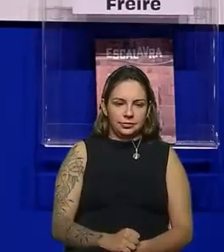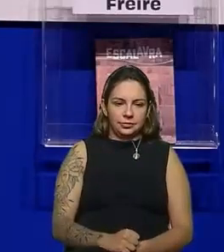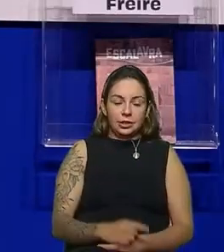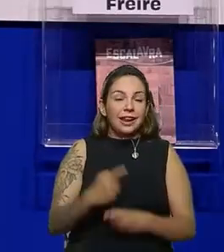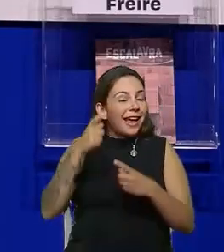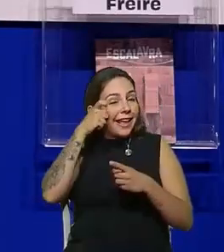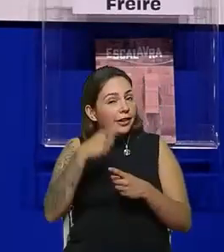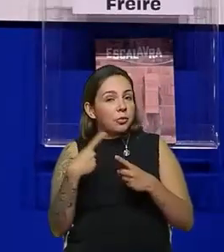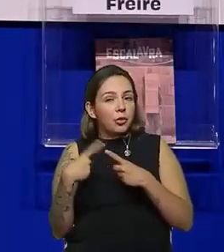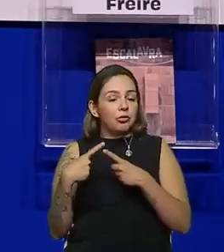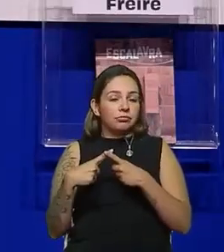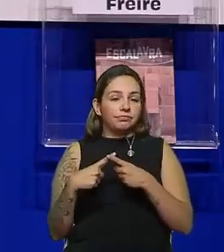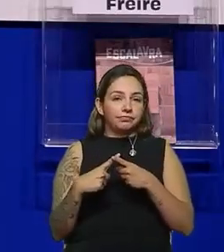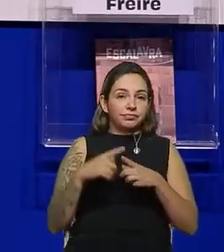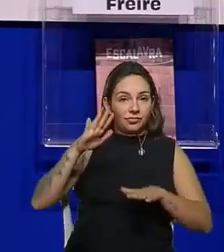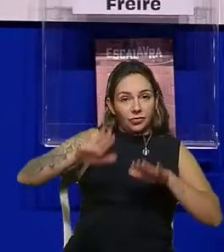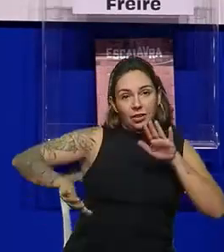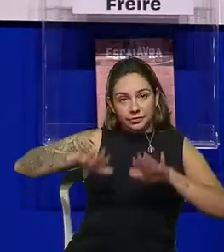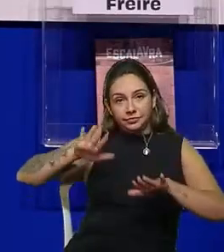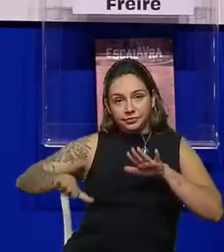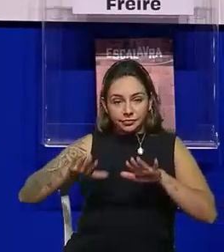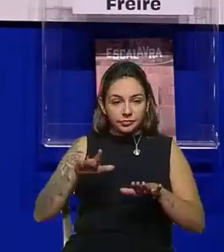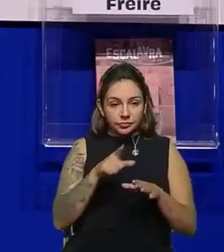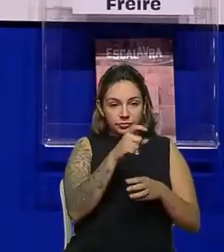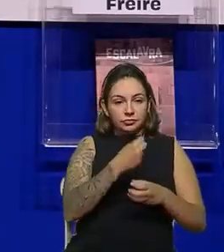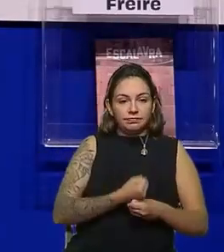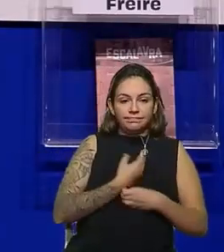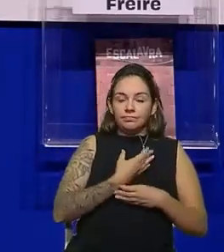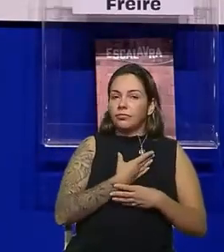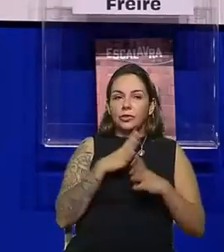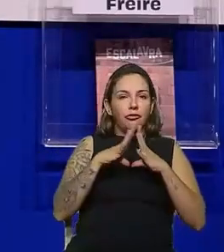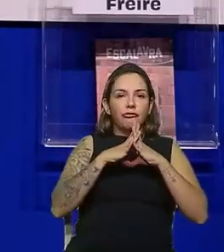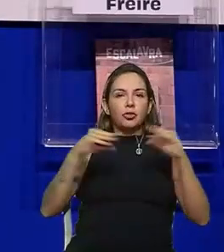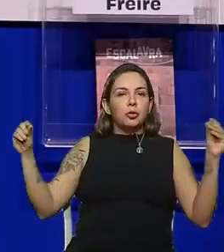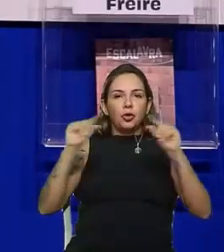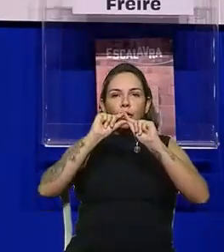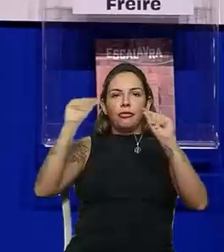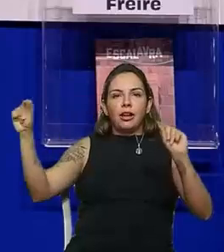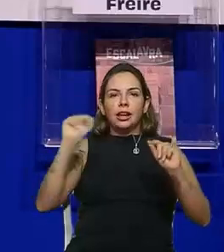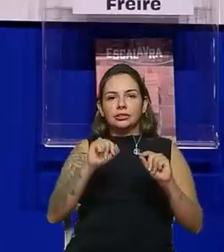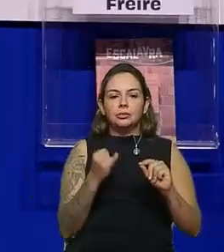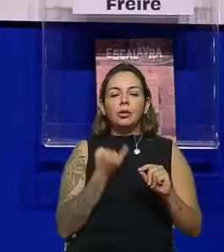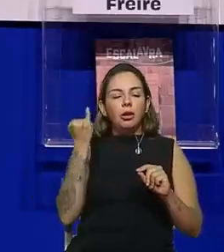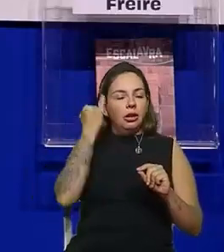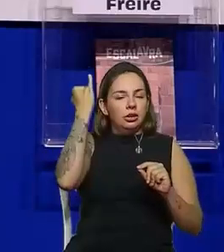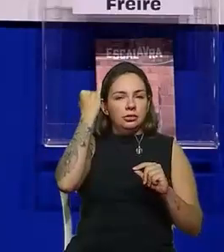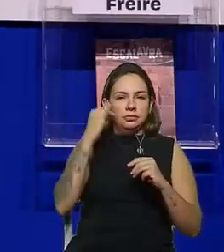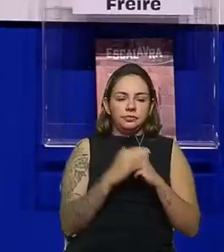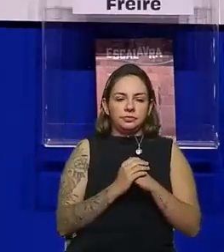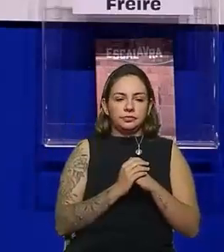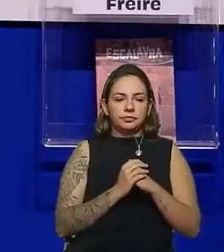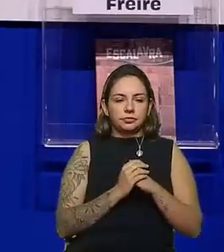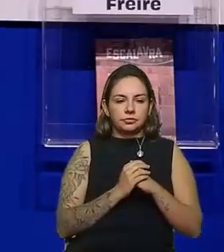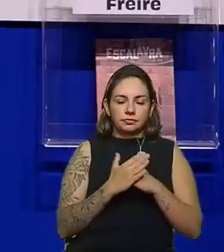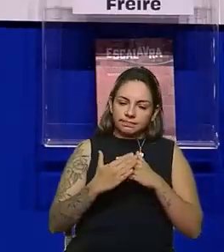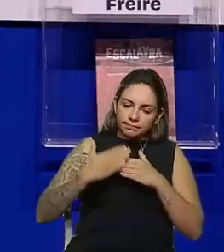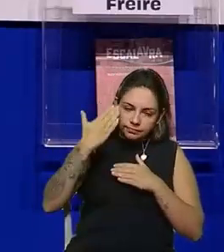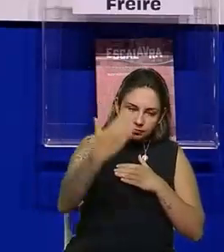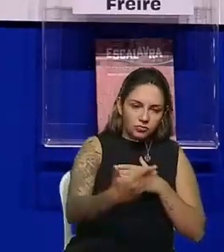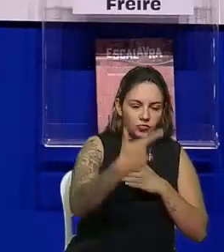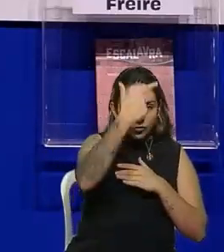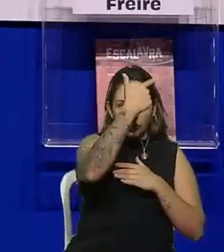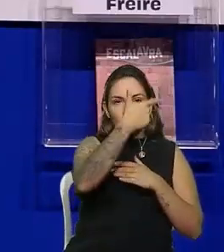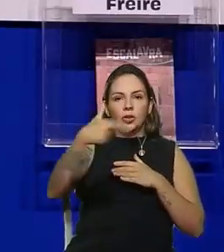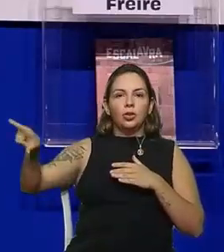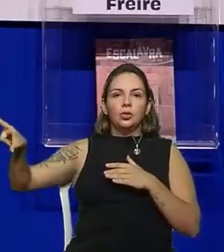interessante, porque em algumas edições do poema esse verso desapareceu. Mais à frente ele reapareceu